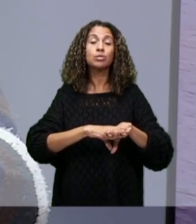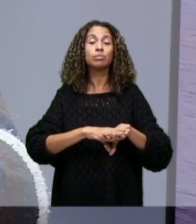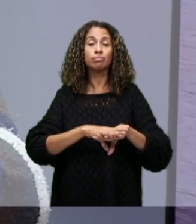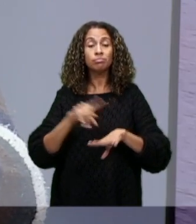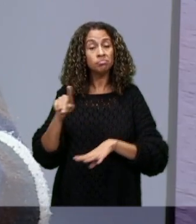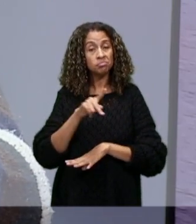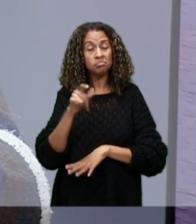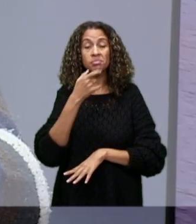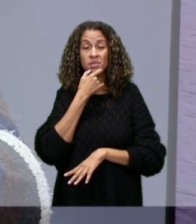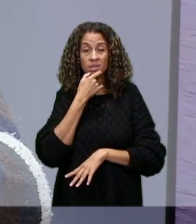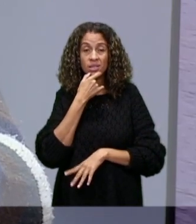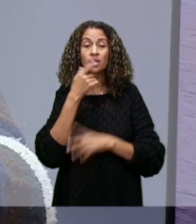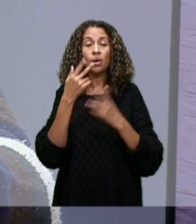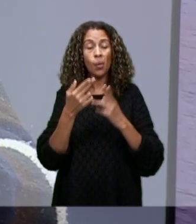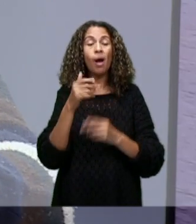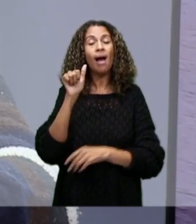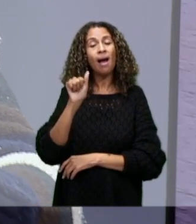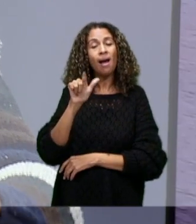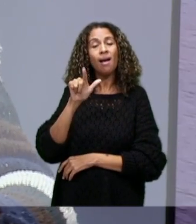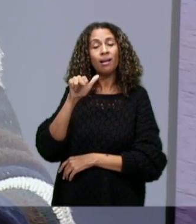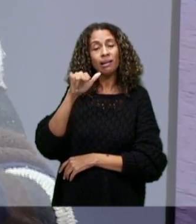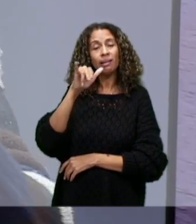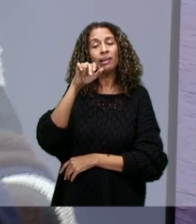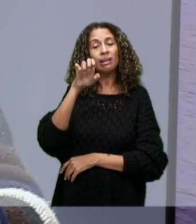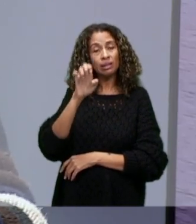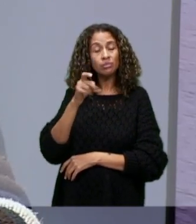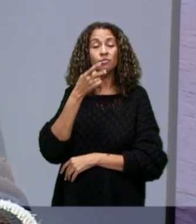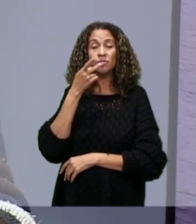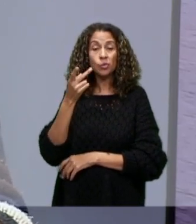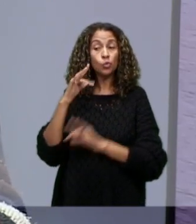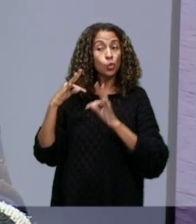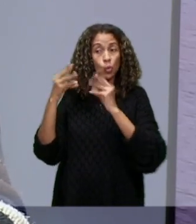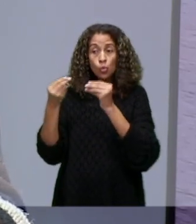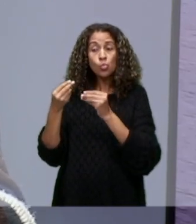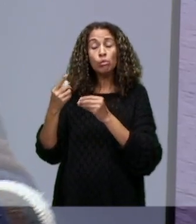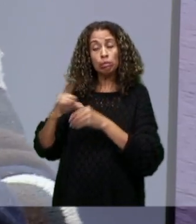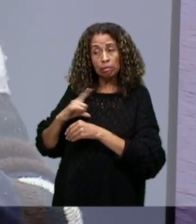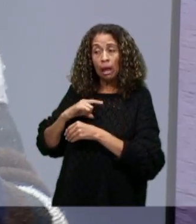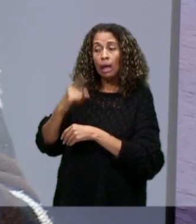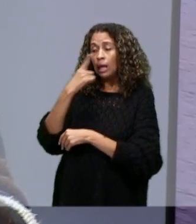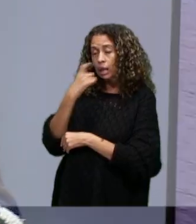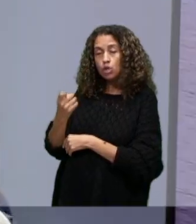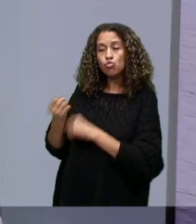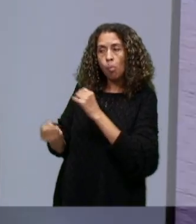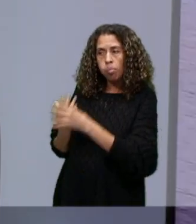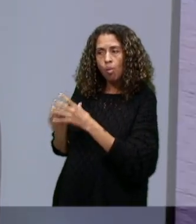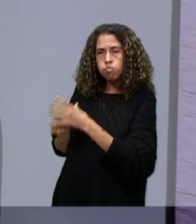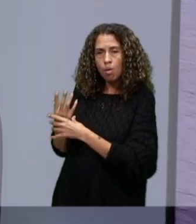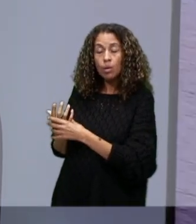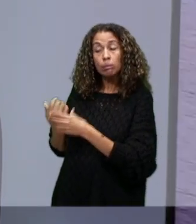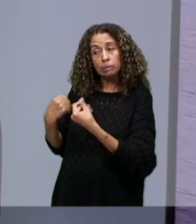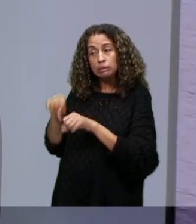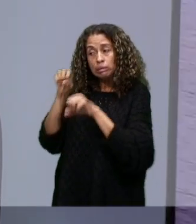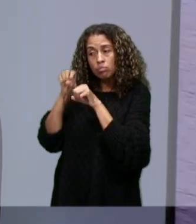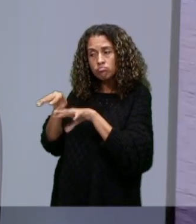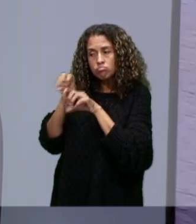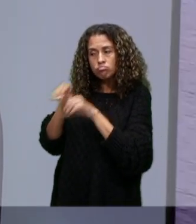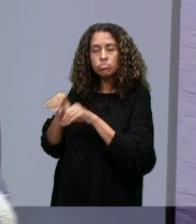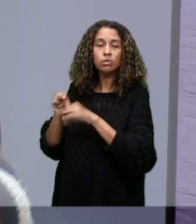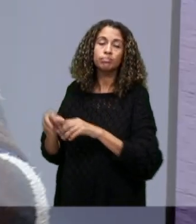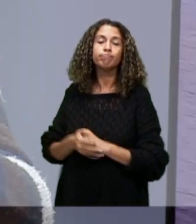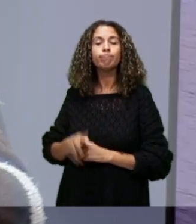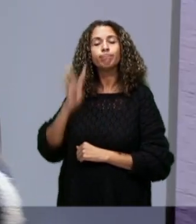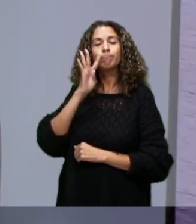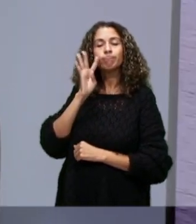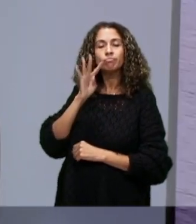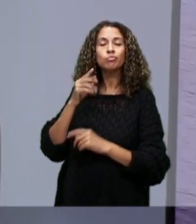professora de inglês, que nem a professora Aline do IFSC, porque todo mundo gera lixo, né? E esse ensinamento, ele tem que ser passado. E aí foi muito massa, porque